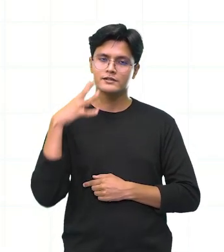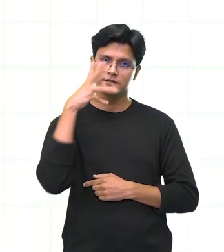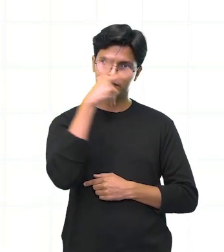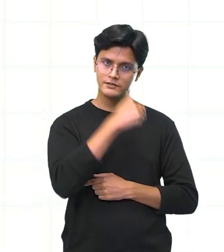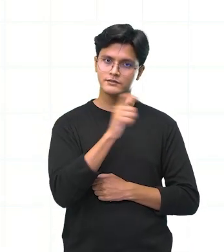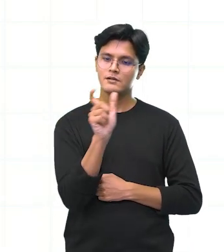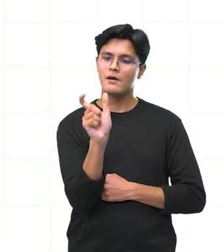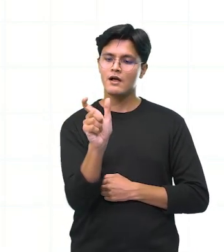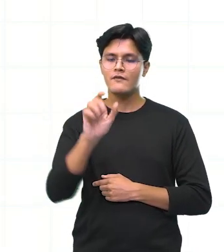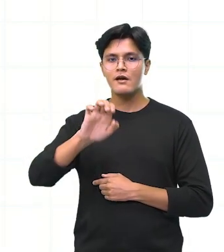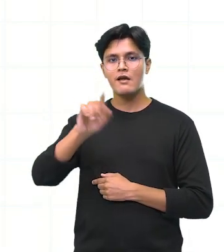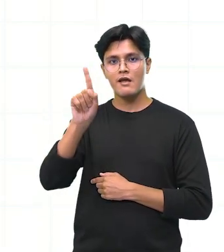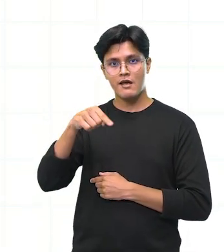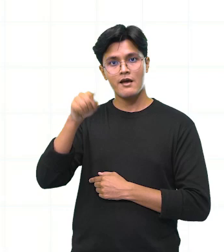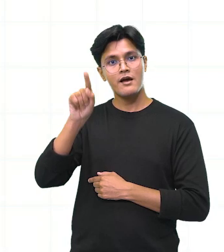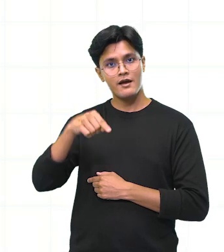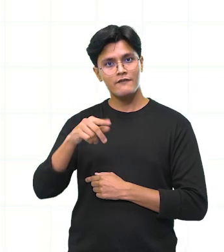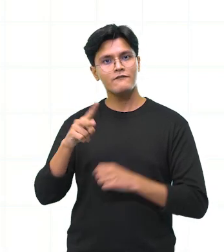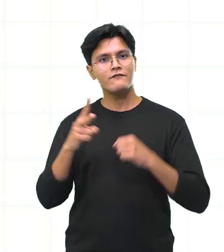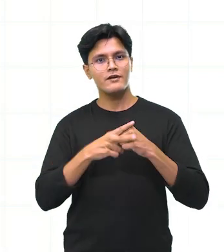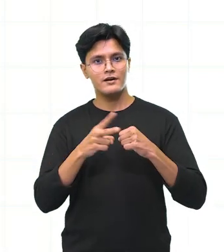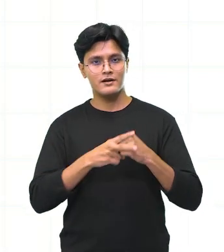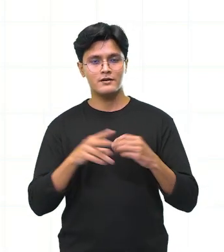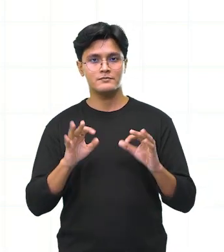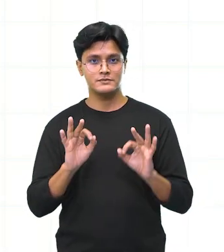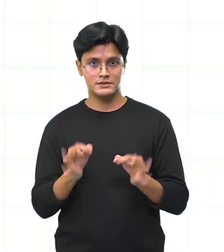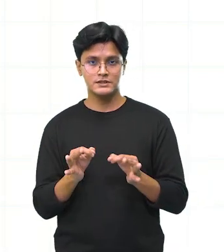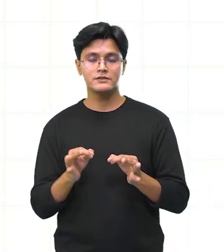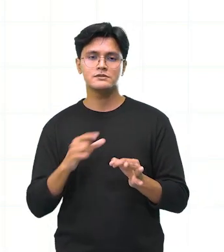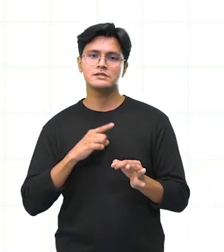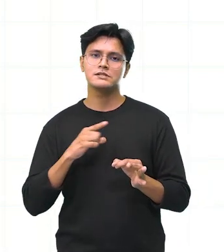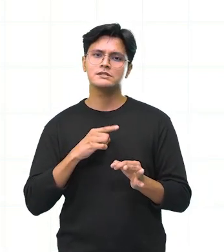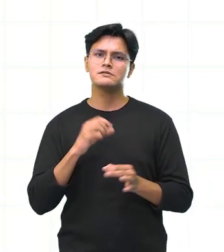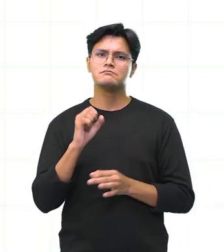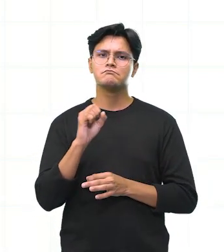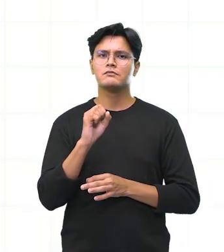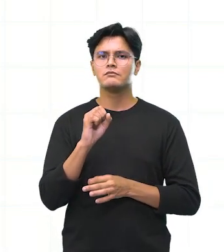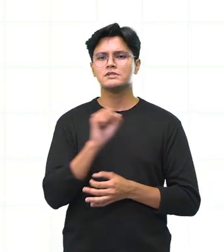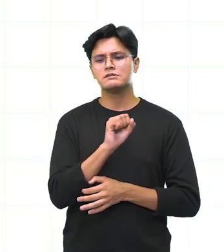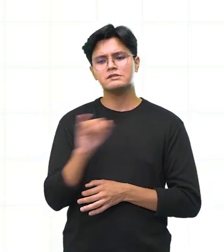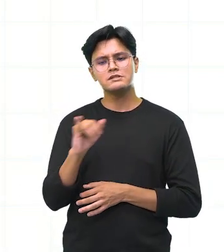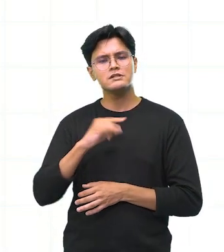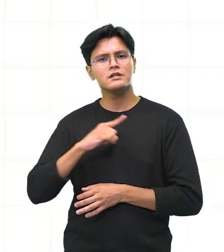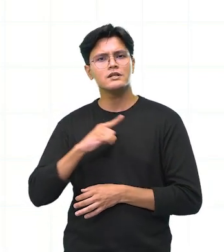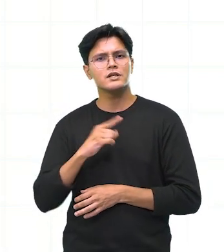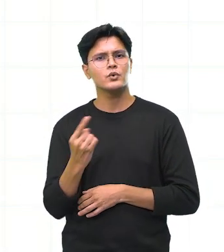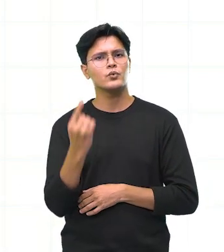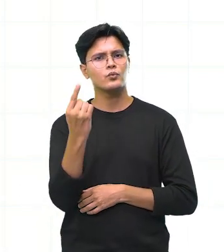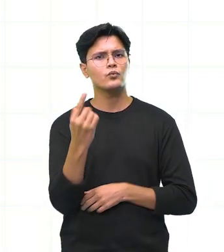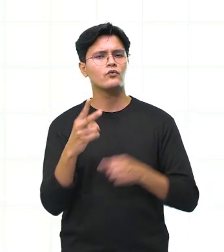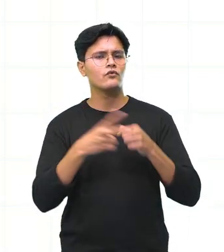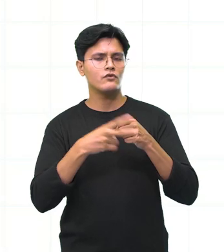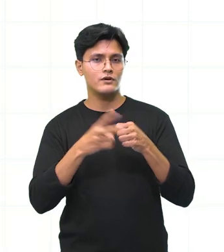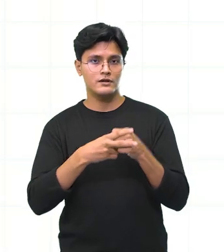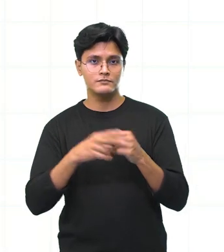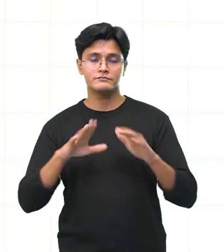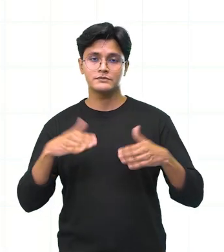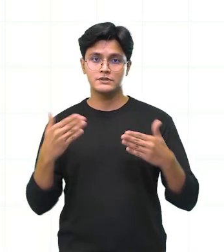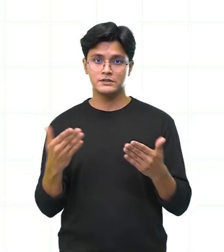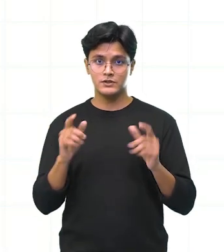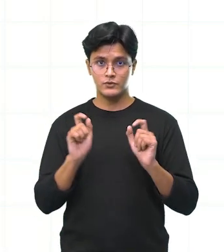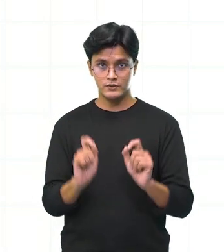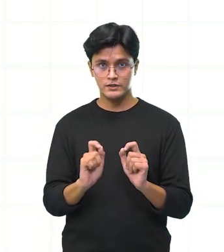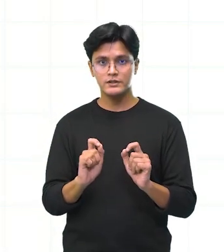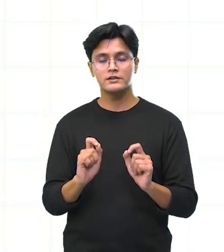eu tenho só um verbo nessa oração, se eu tenho só uma oração, logo eu vou